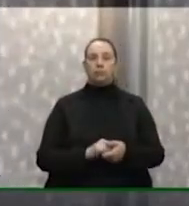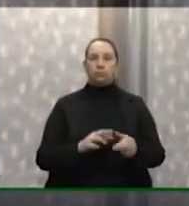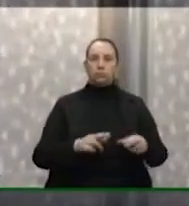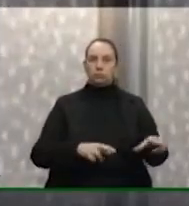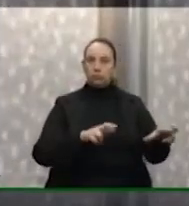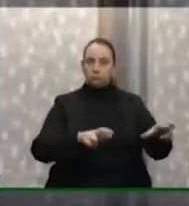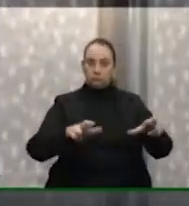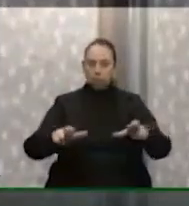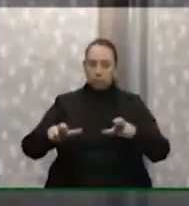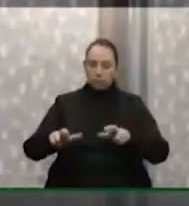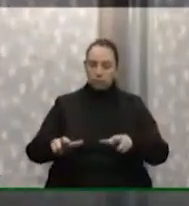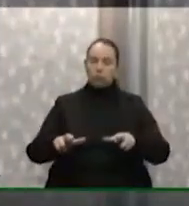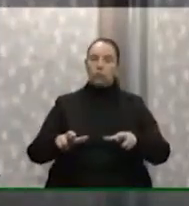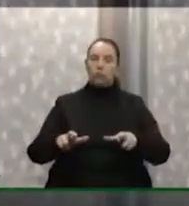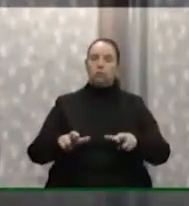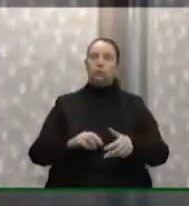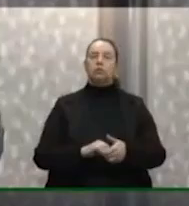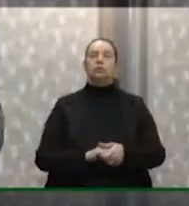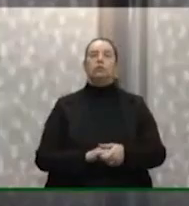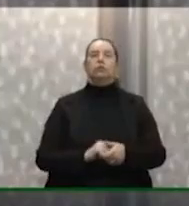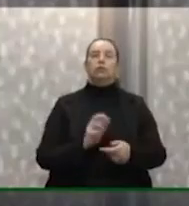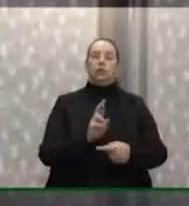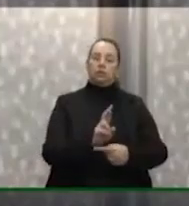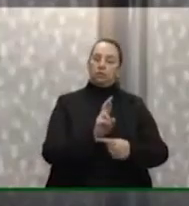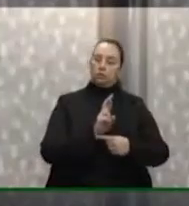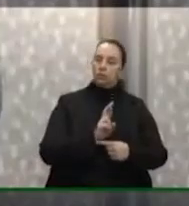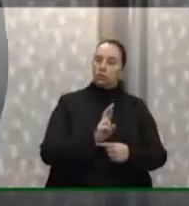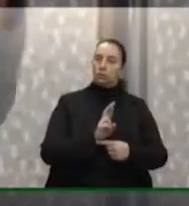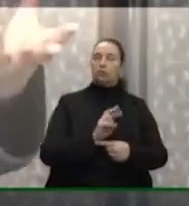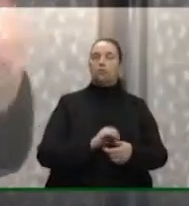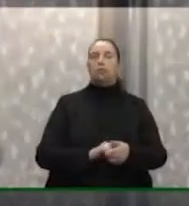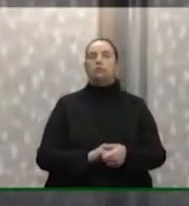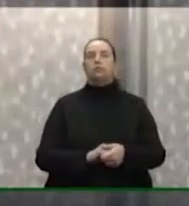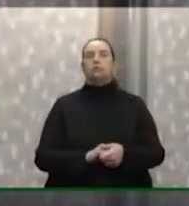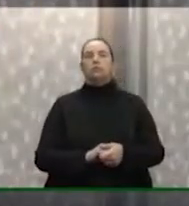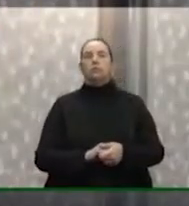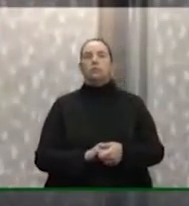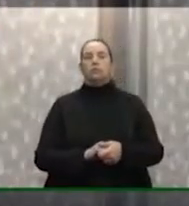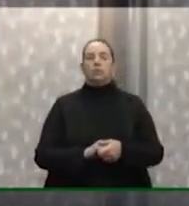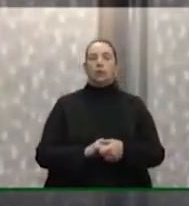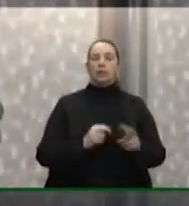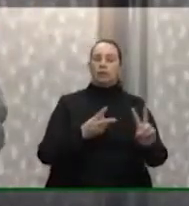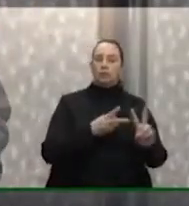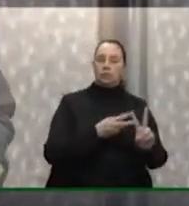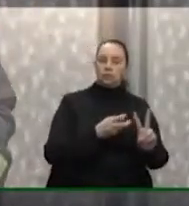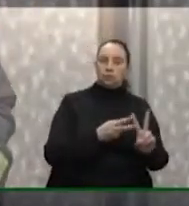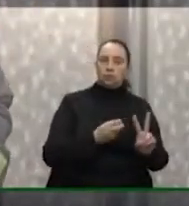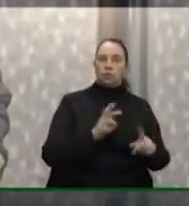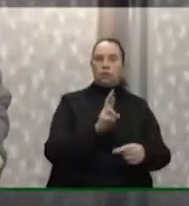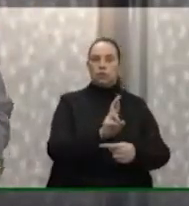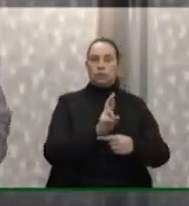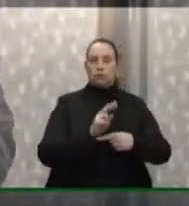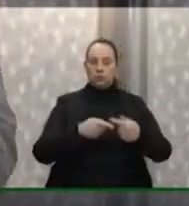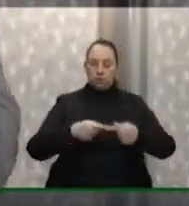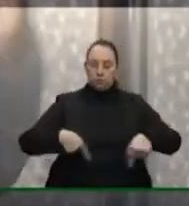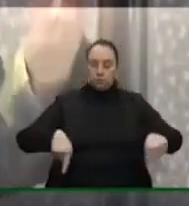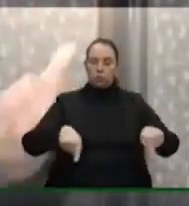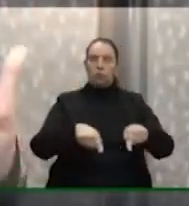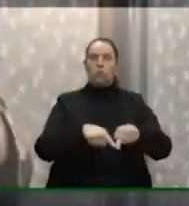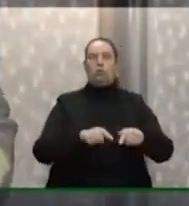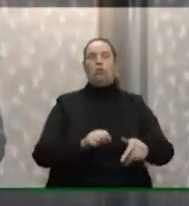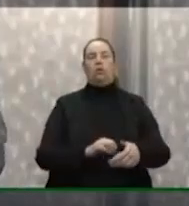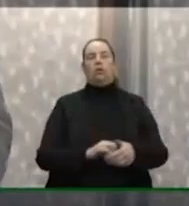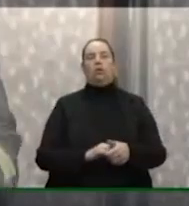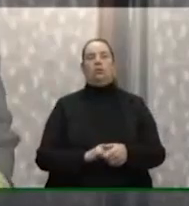regiões dedicadas ou reservadas reservas indígenas reservas quilombolas